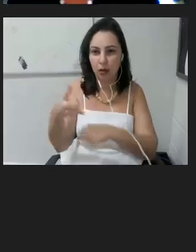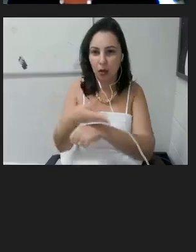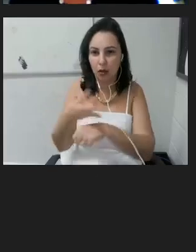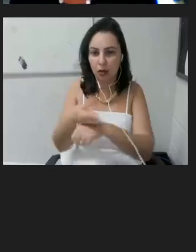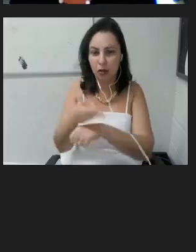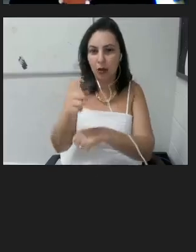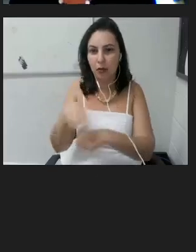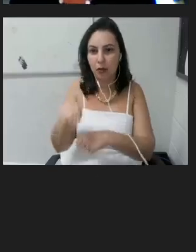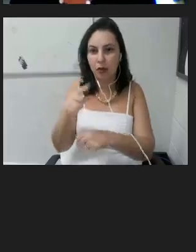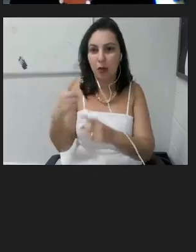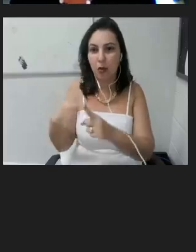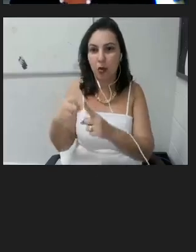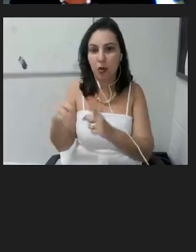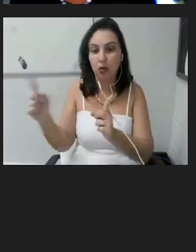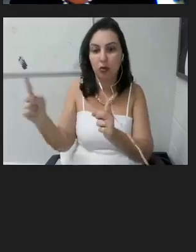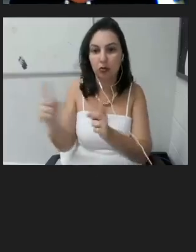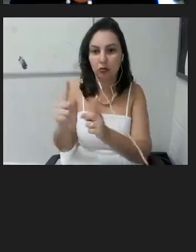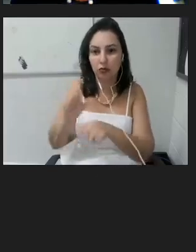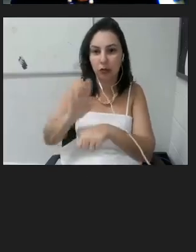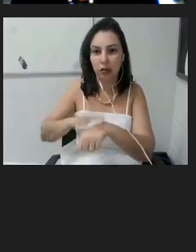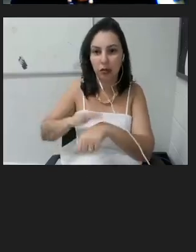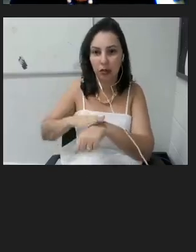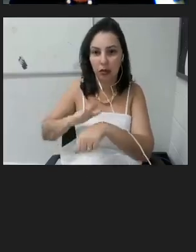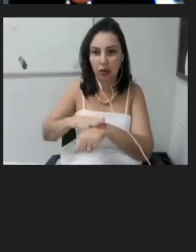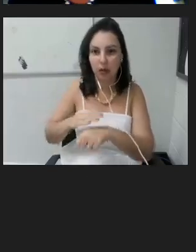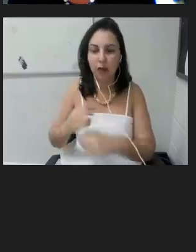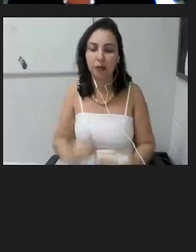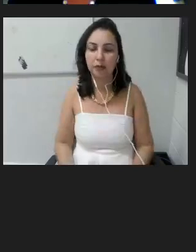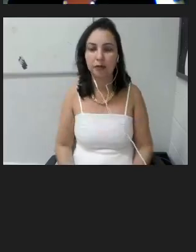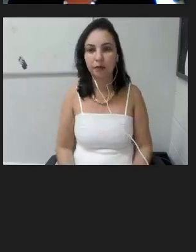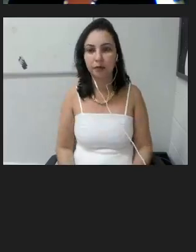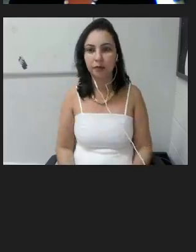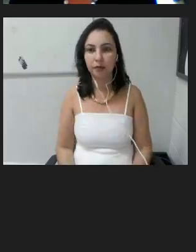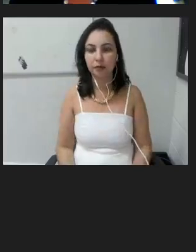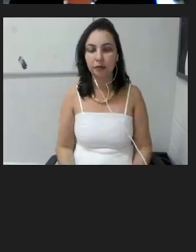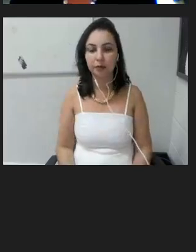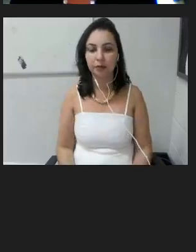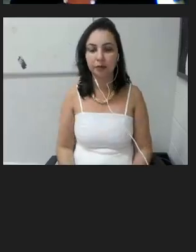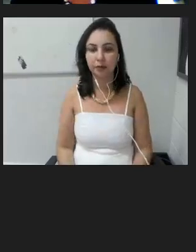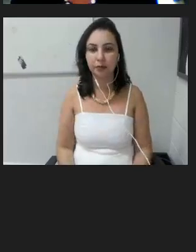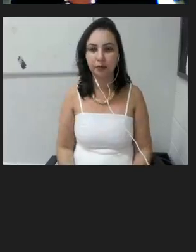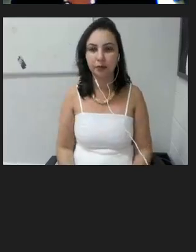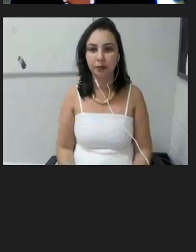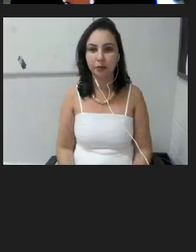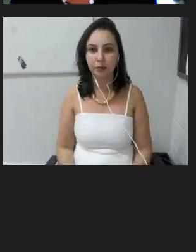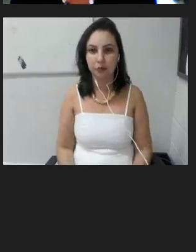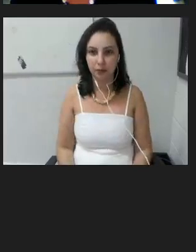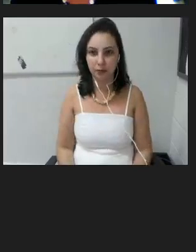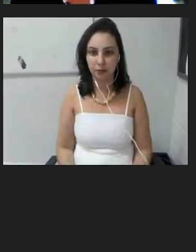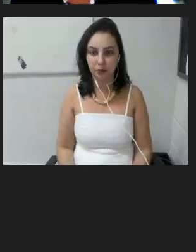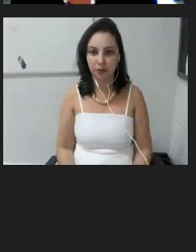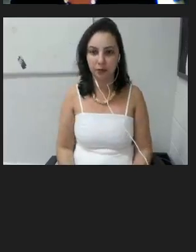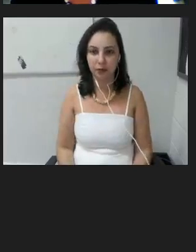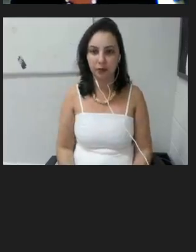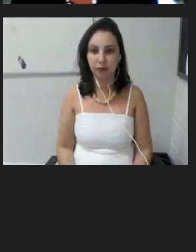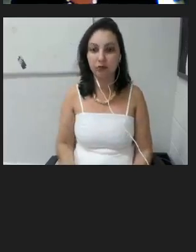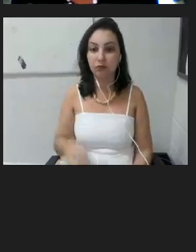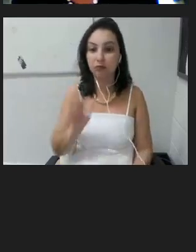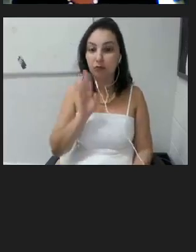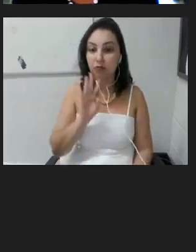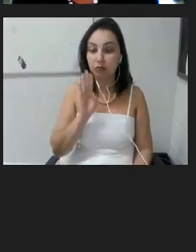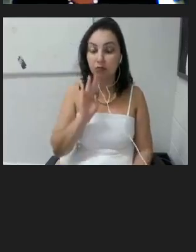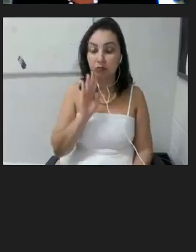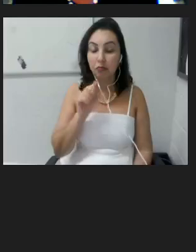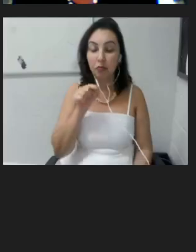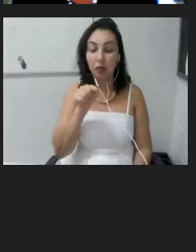do adiantado da hora, ou no final eu acabo passando também. Mas é bem legal porque é